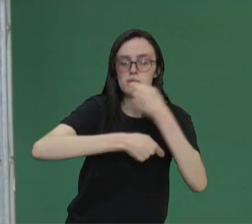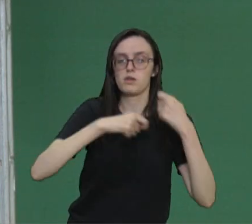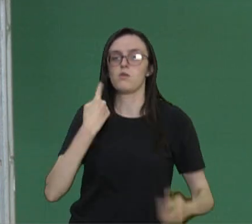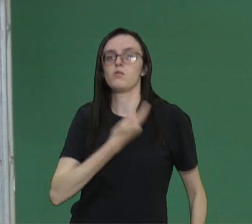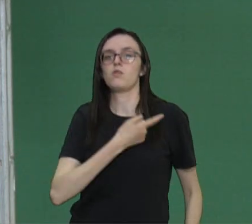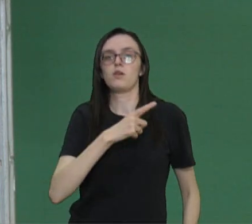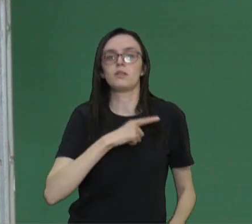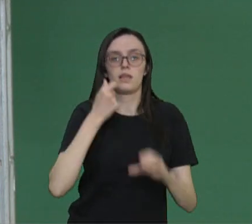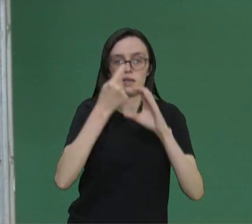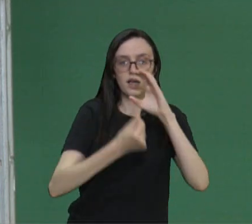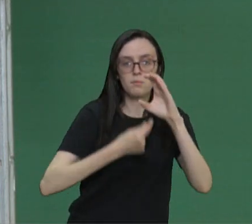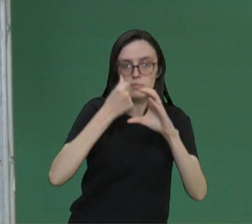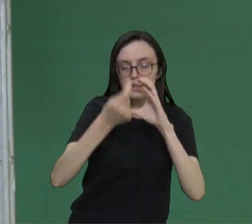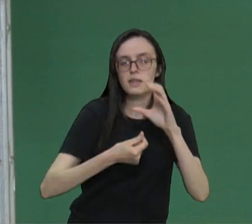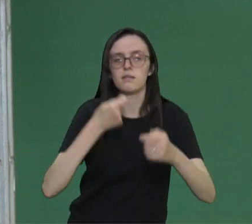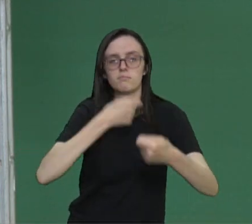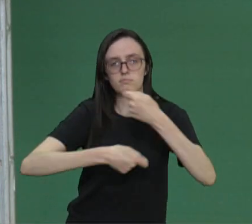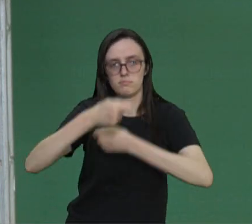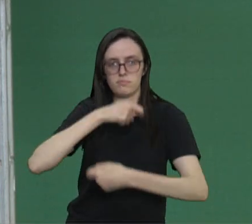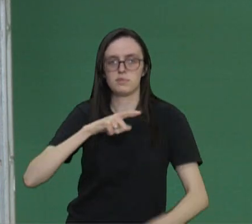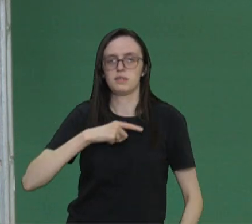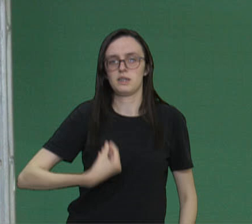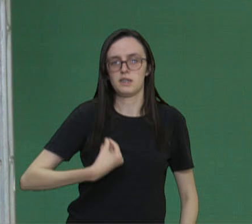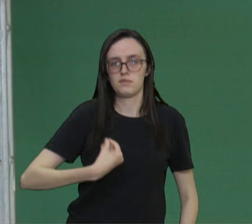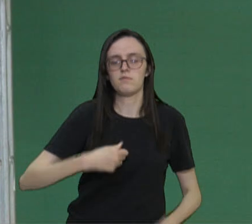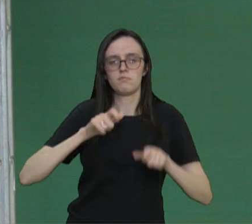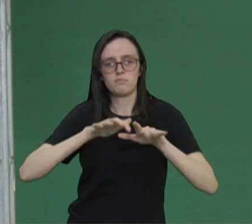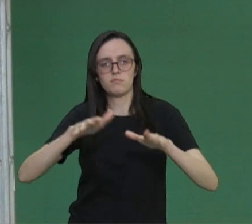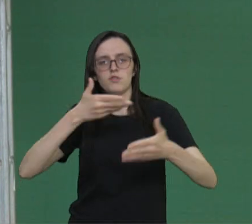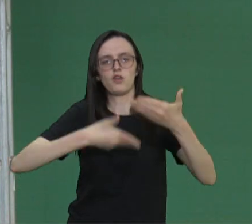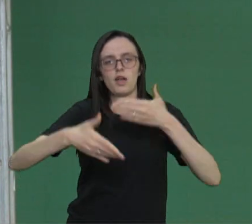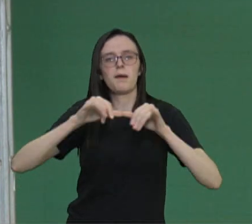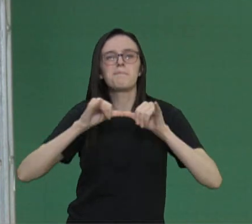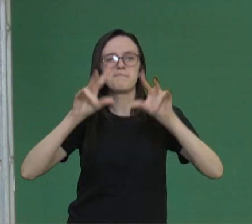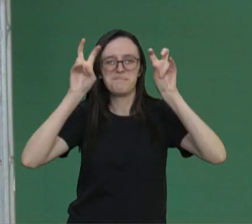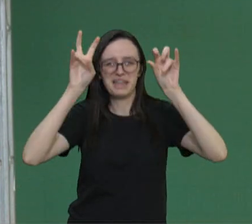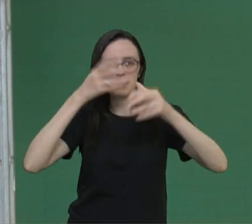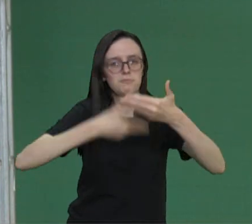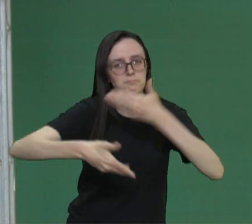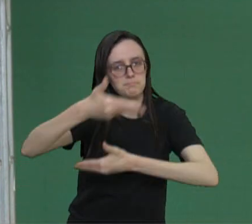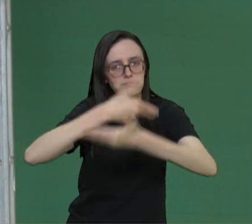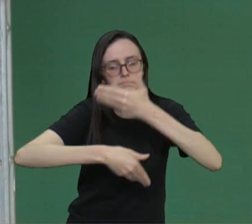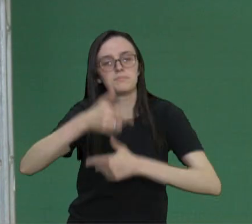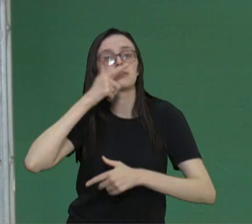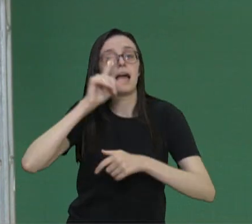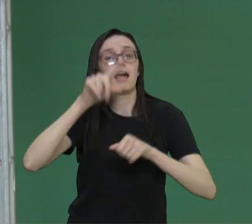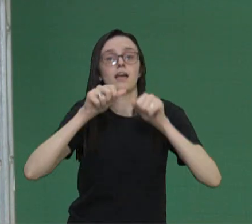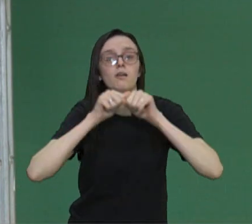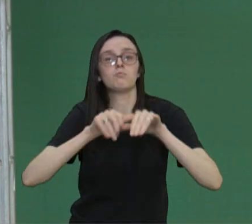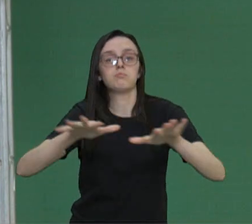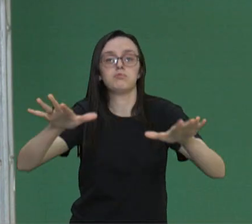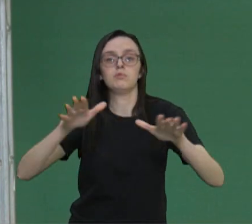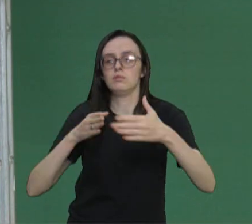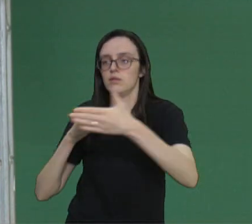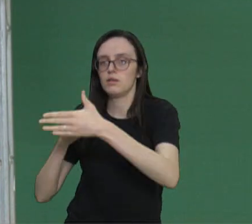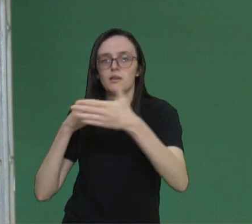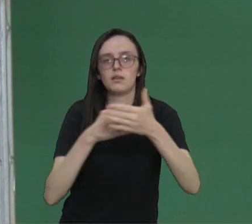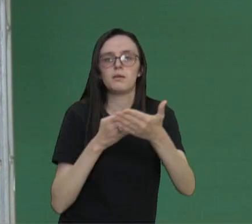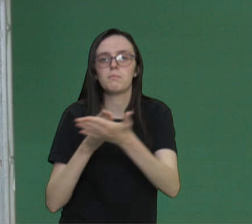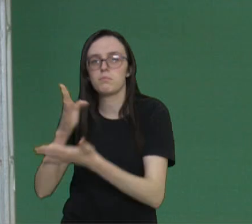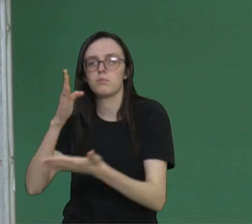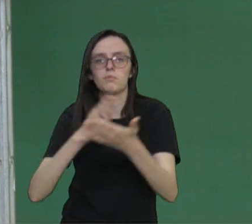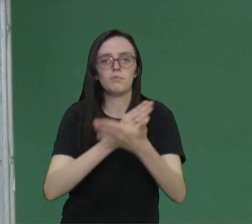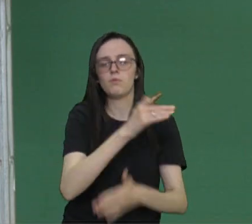tínhamos o capitalismo comercial, né? O mercantilismo. Então, o que era isso? Era a expansão das fronteiras, né? Então,